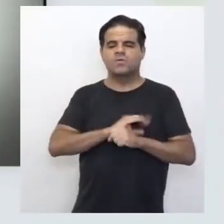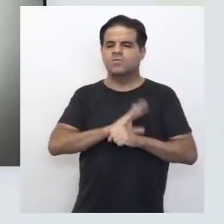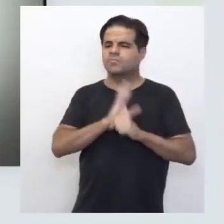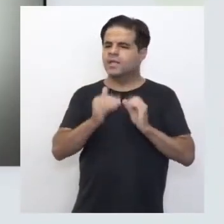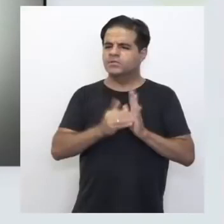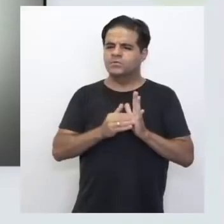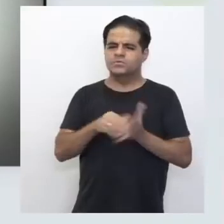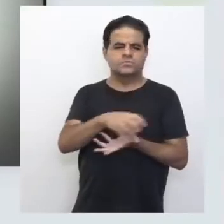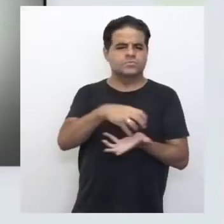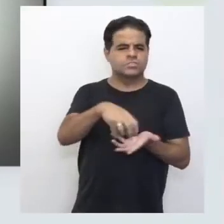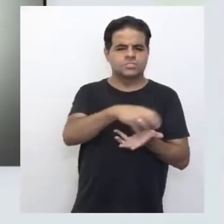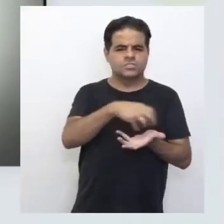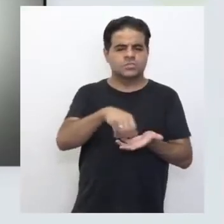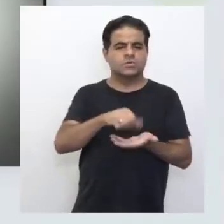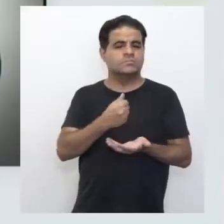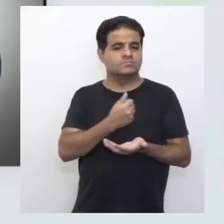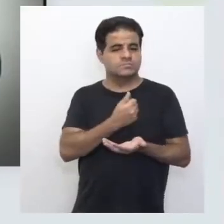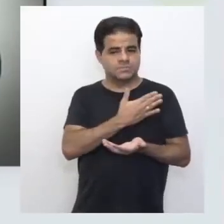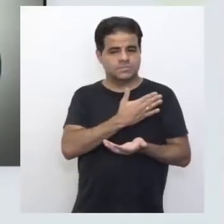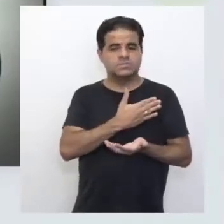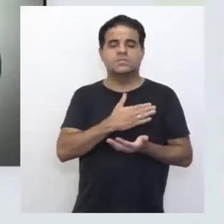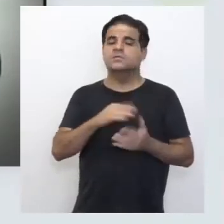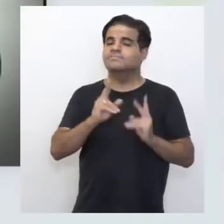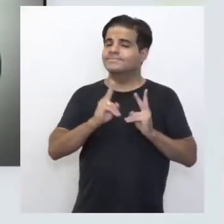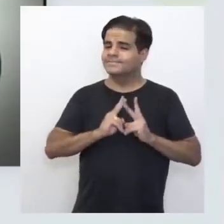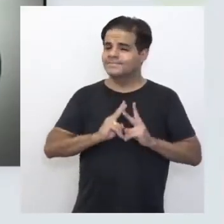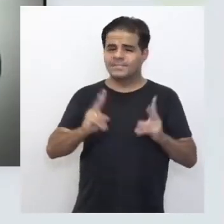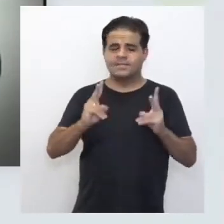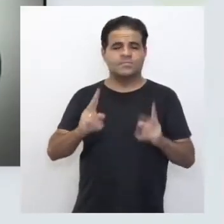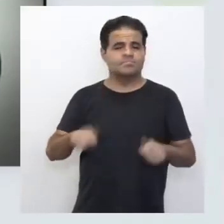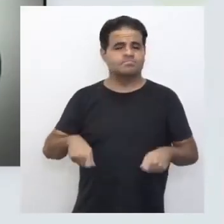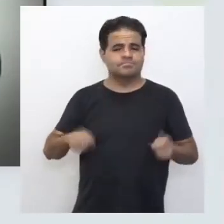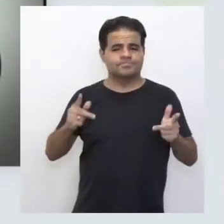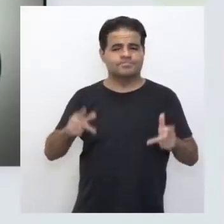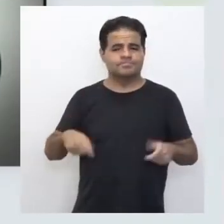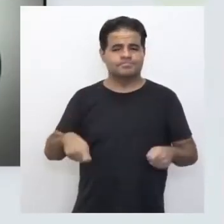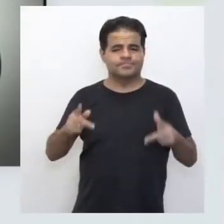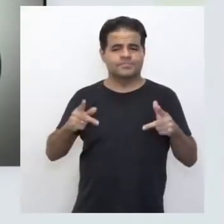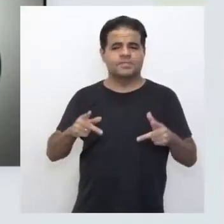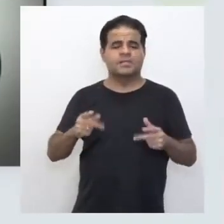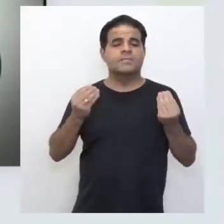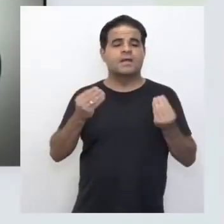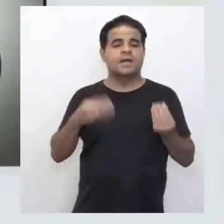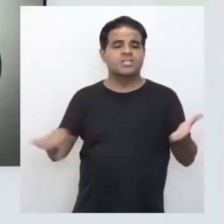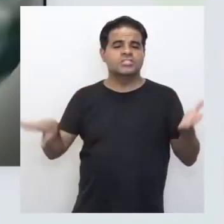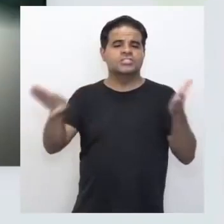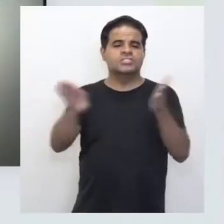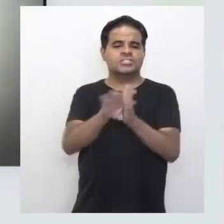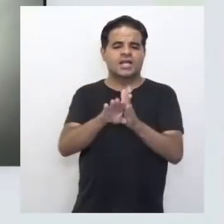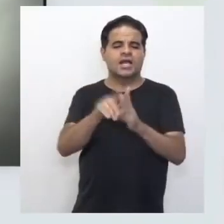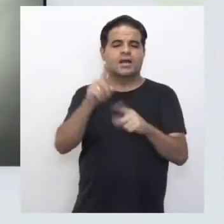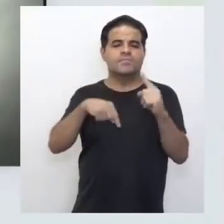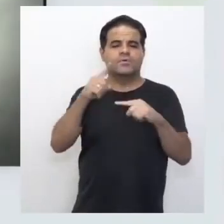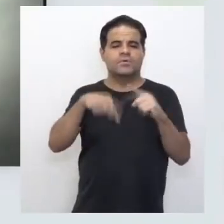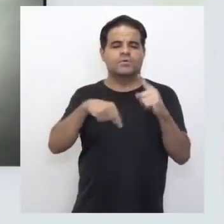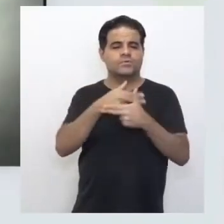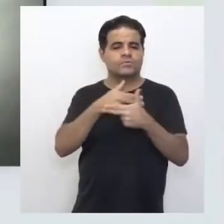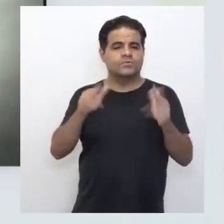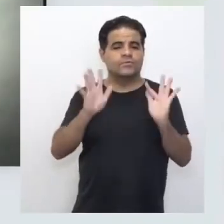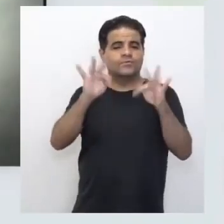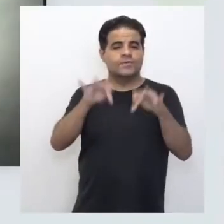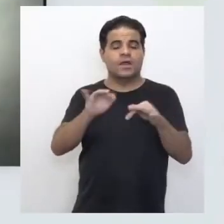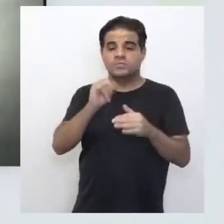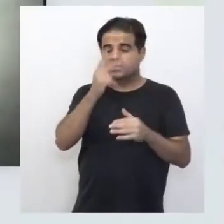os setores, excluindo sempre o que foi gasto no meio do processo, para se chegar ao produto final. Se as pessoas